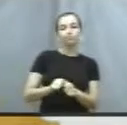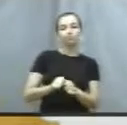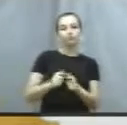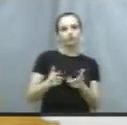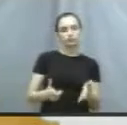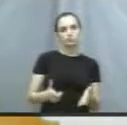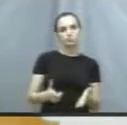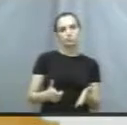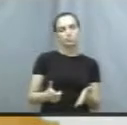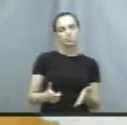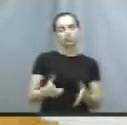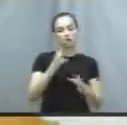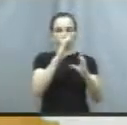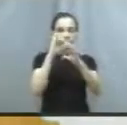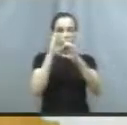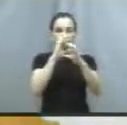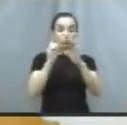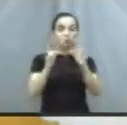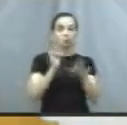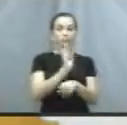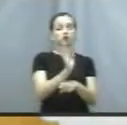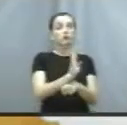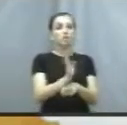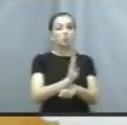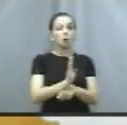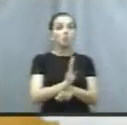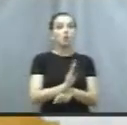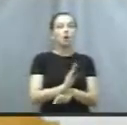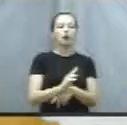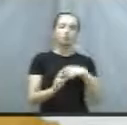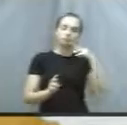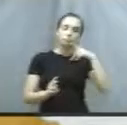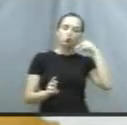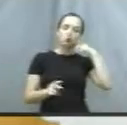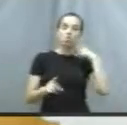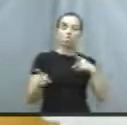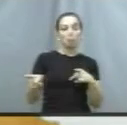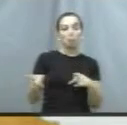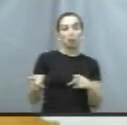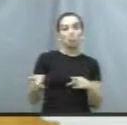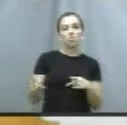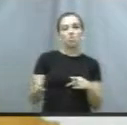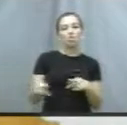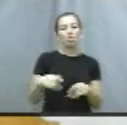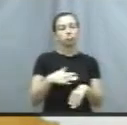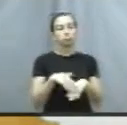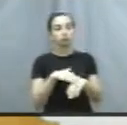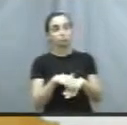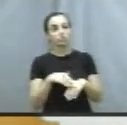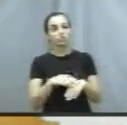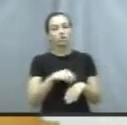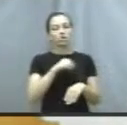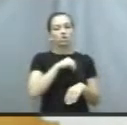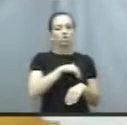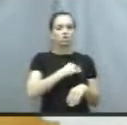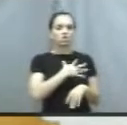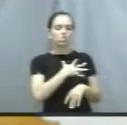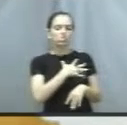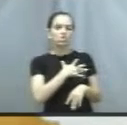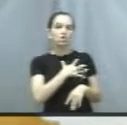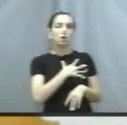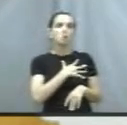que tem a gravação de imagem, porque eu desafio qualquer um dos vereadores aqui a conversar com a Polícia Militar para saber